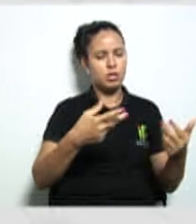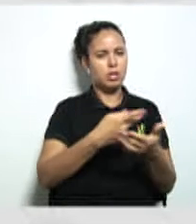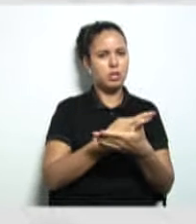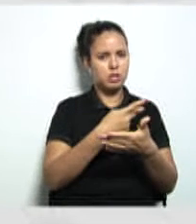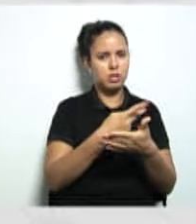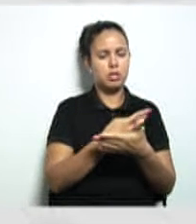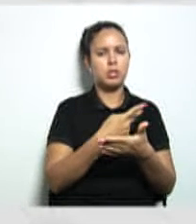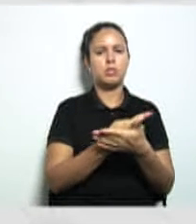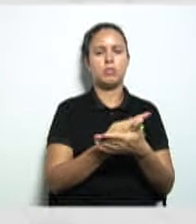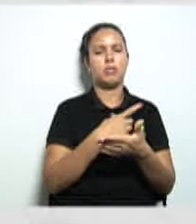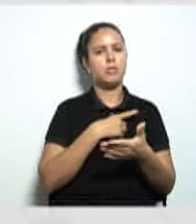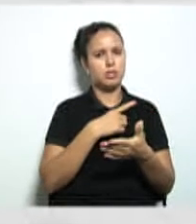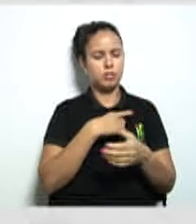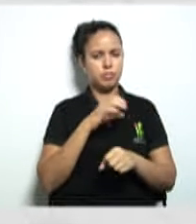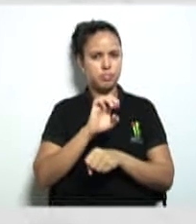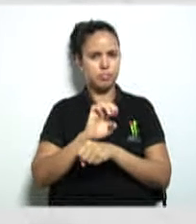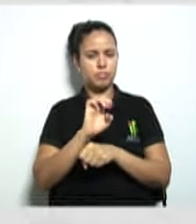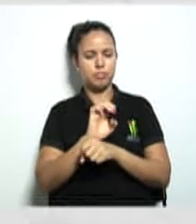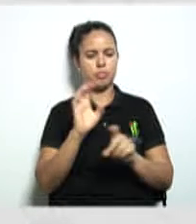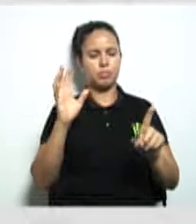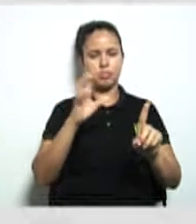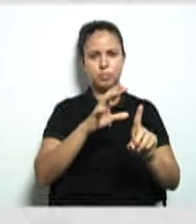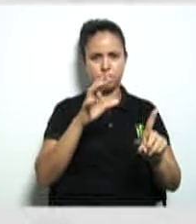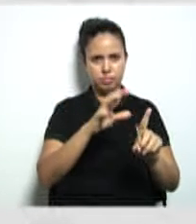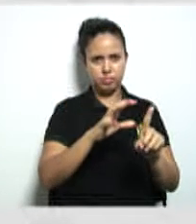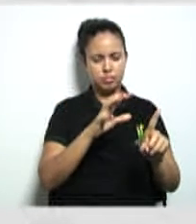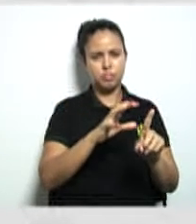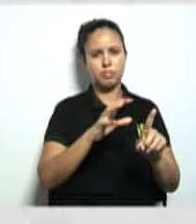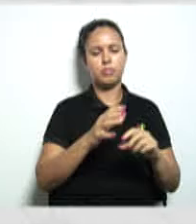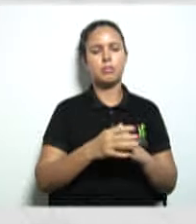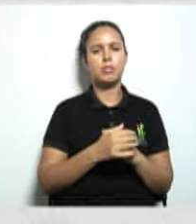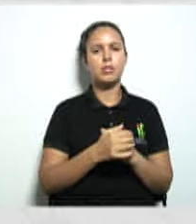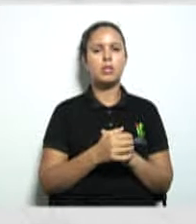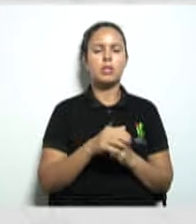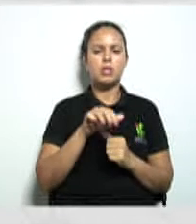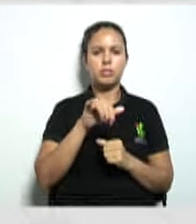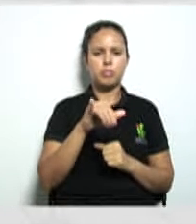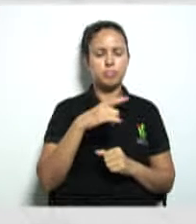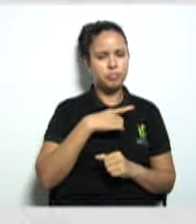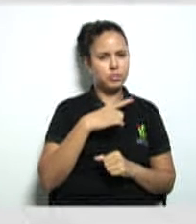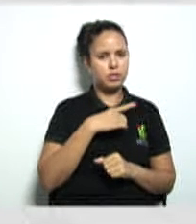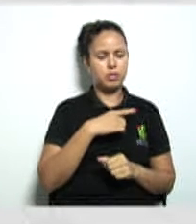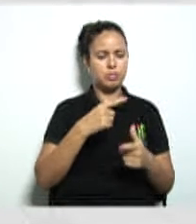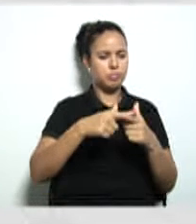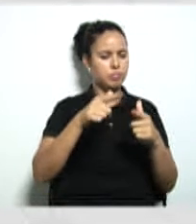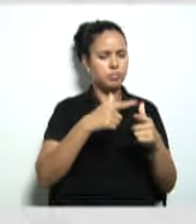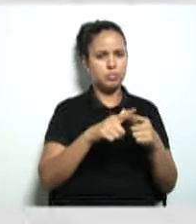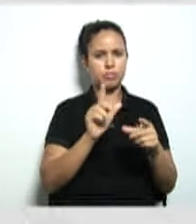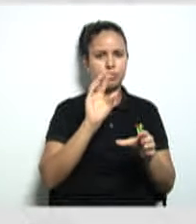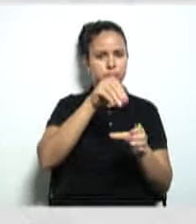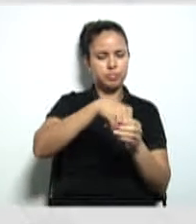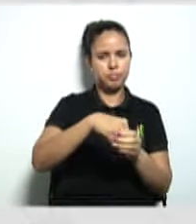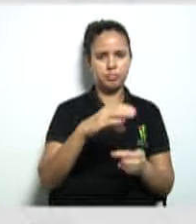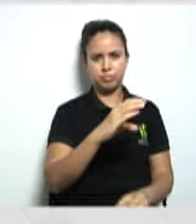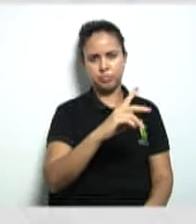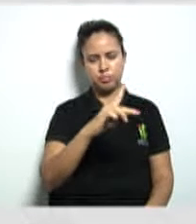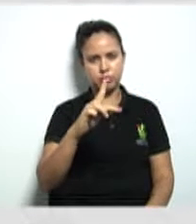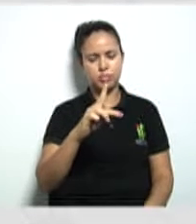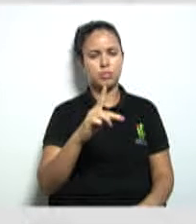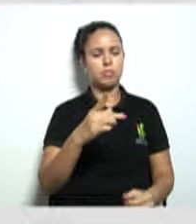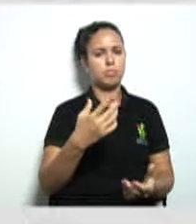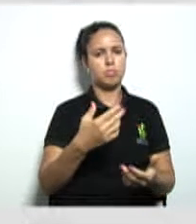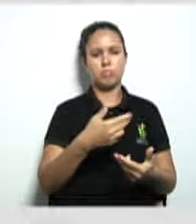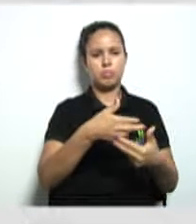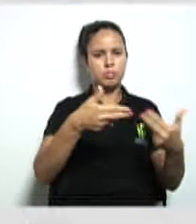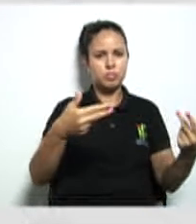vai haver a interferência, só em casos que estiver ocorrendo alguma irregularidade dentro da cooperativa.